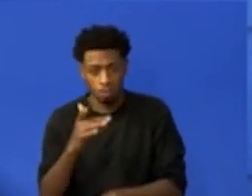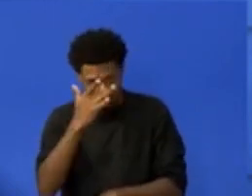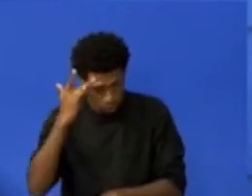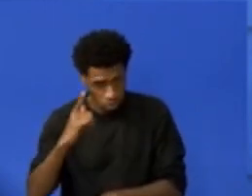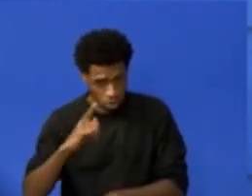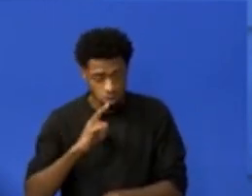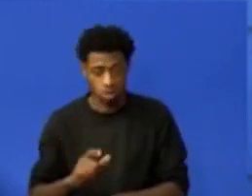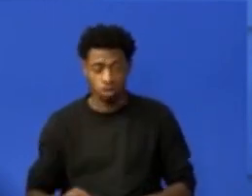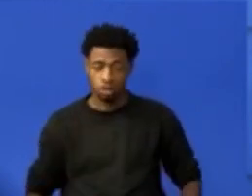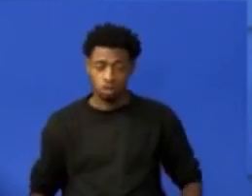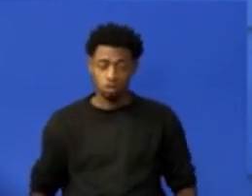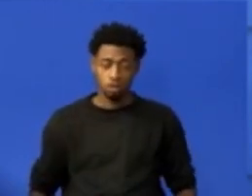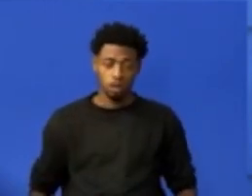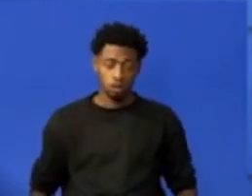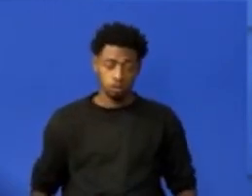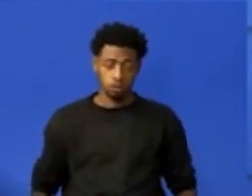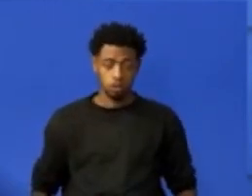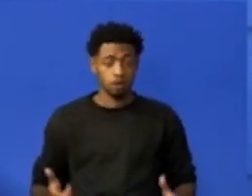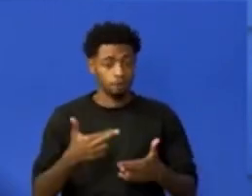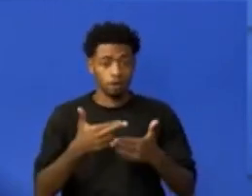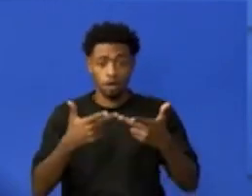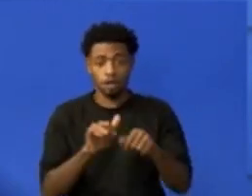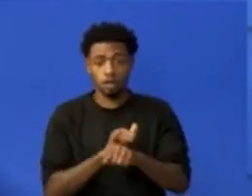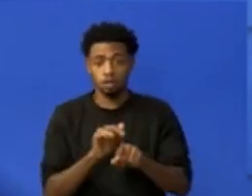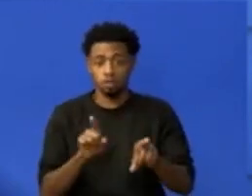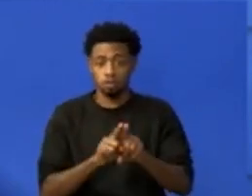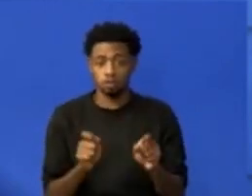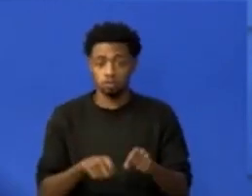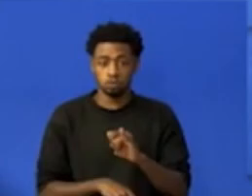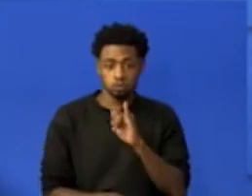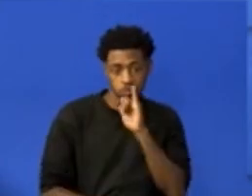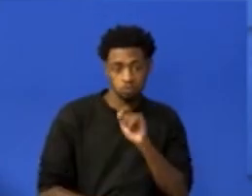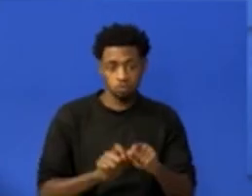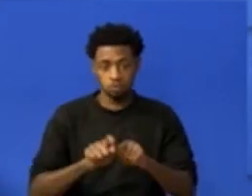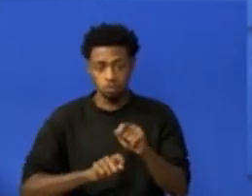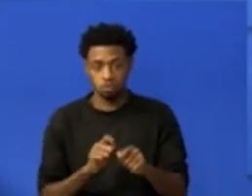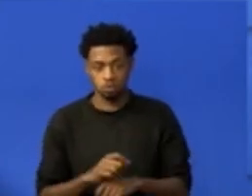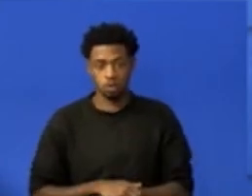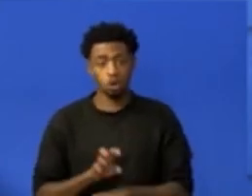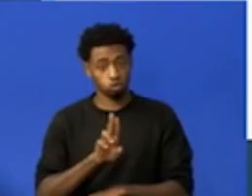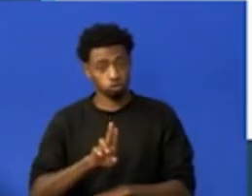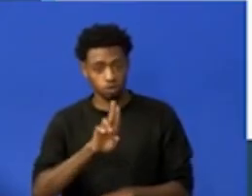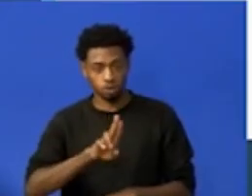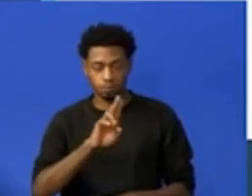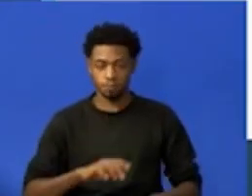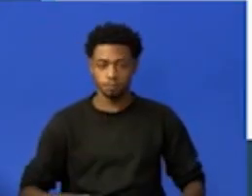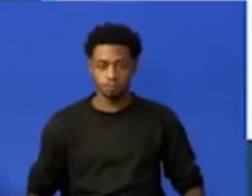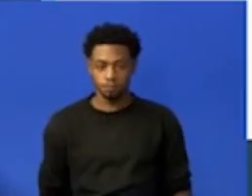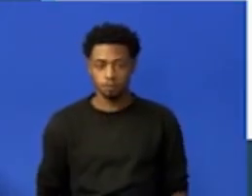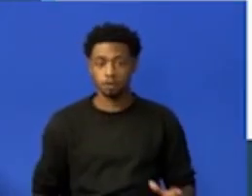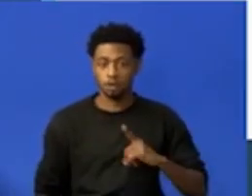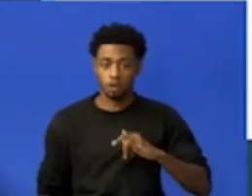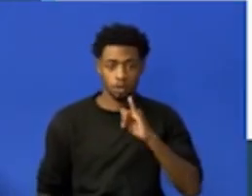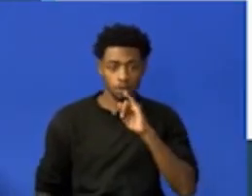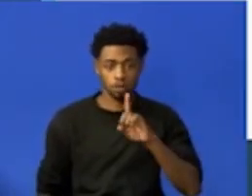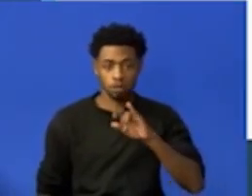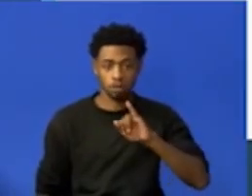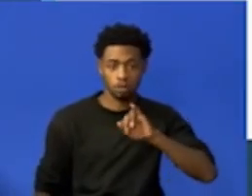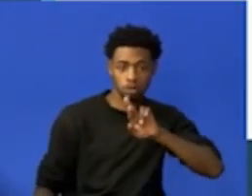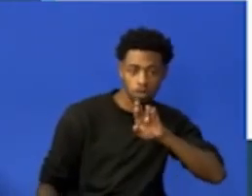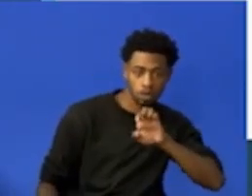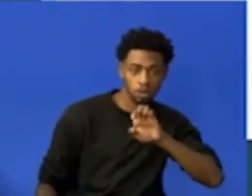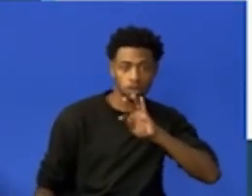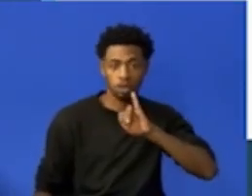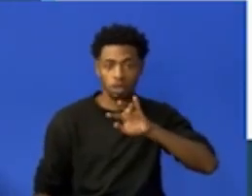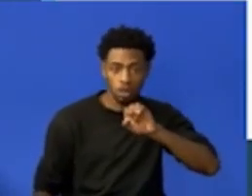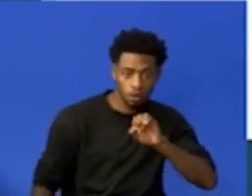daquele indivíduo. E existem várias estratégias para que isso seja utilizado. Então, a gente tem o diretivo, quando o